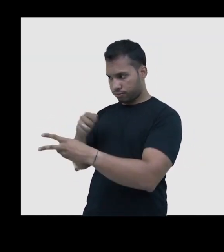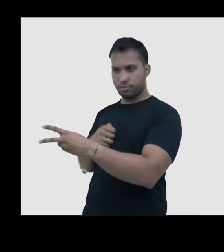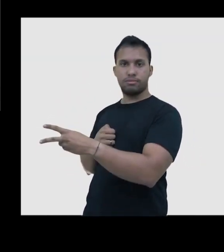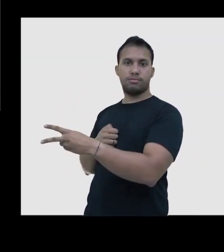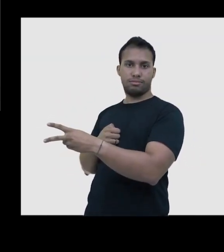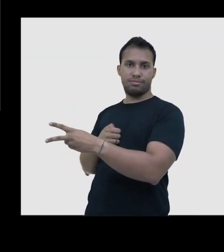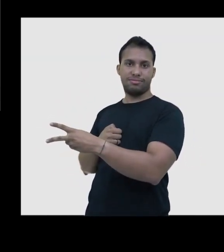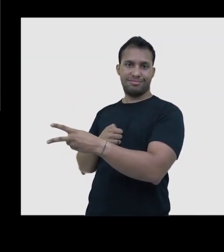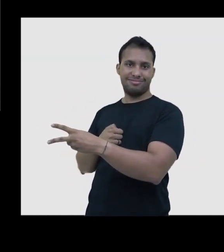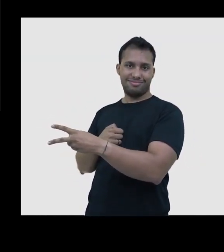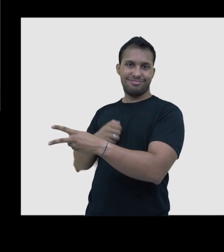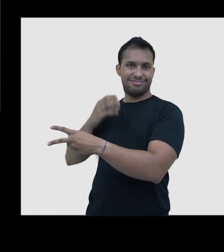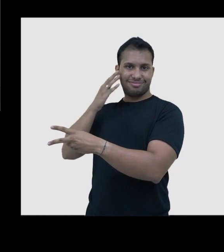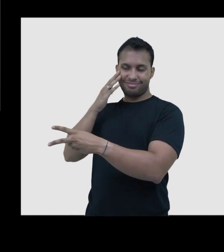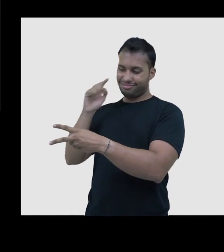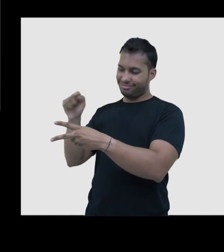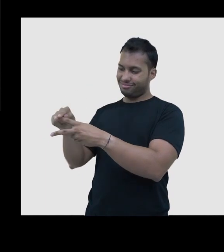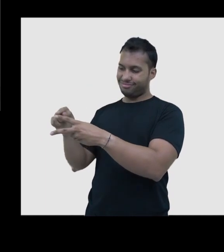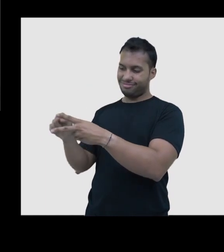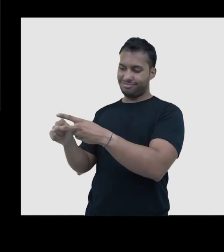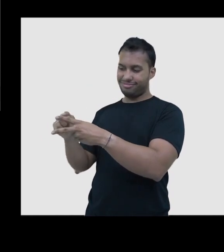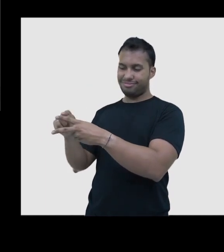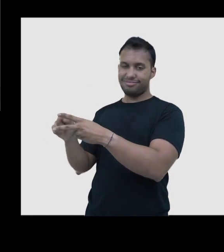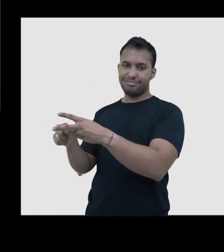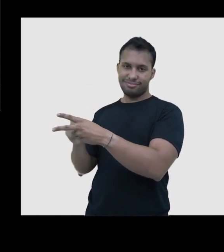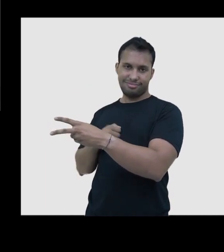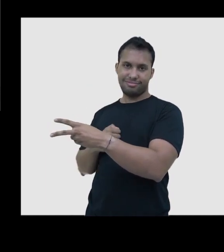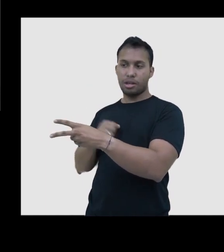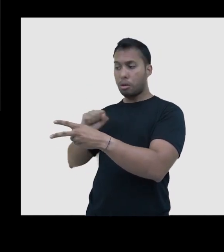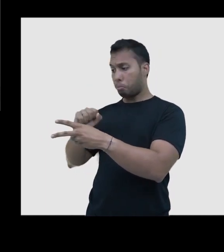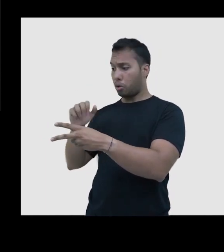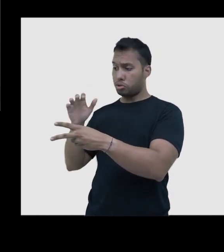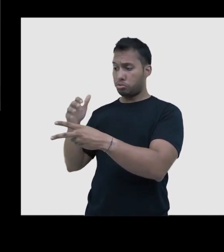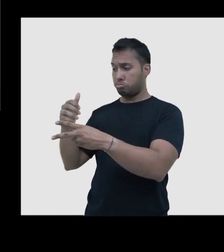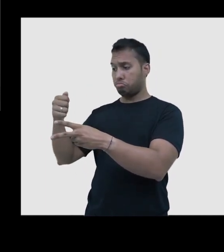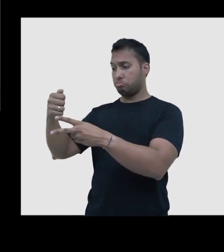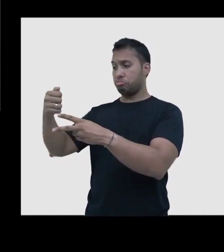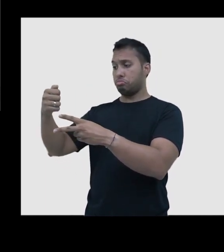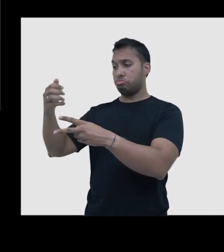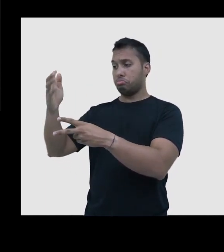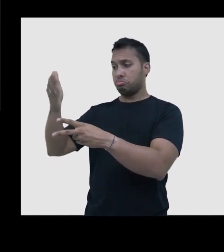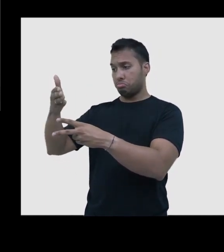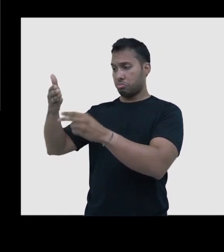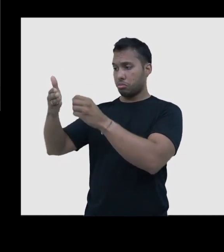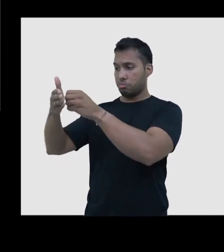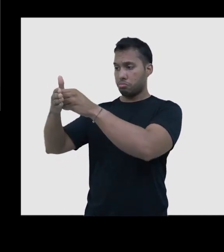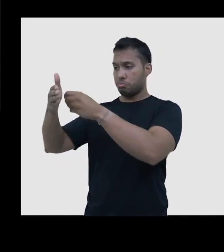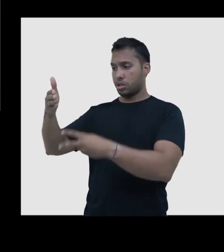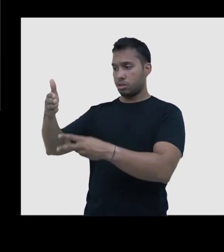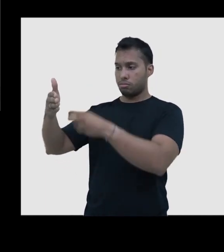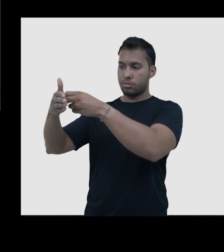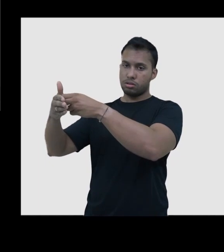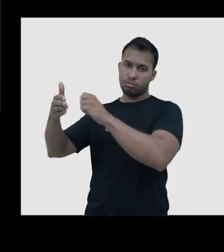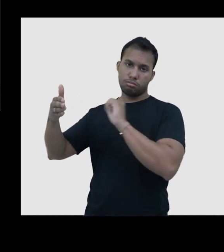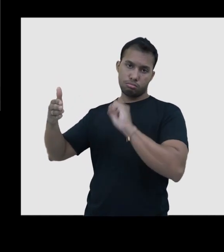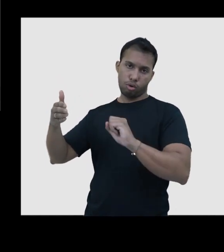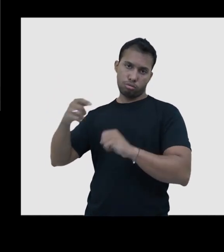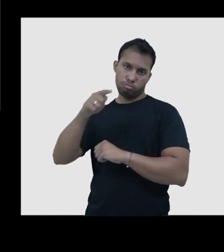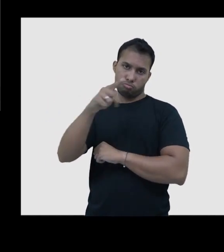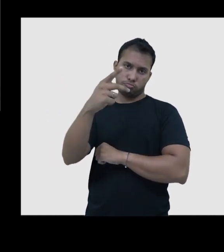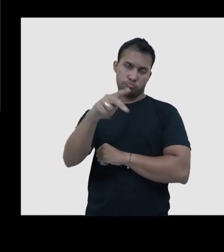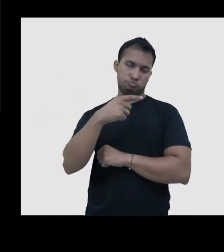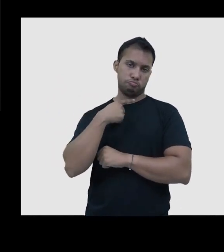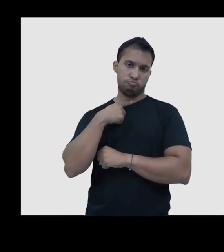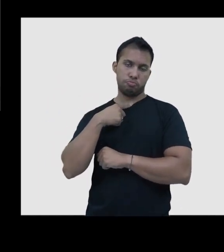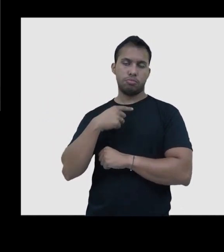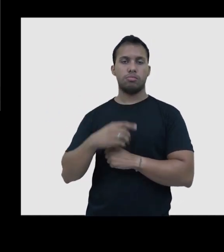gente tem uma setinha aqui de controle que a gente pode abrir, ó, e fechar a pasta. Sempre bom a gente estar organizando tudo que a